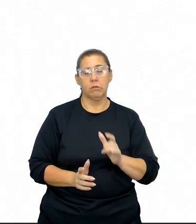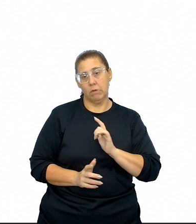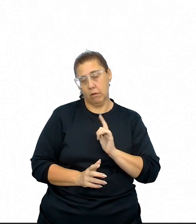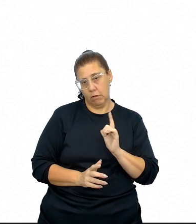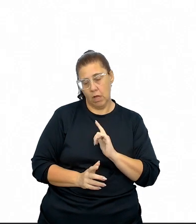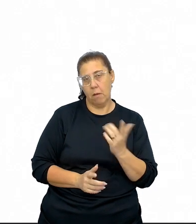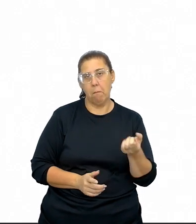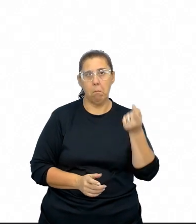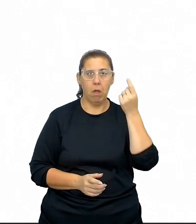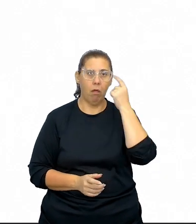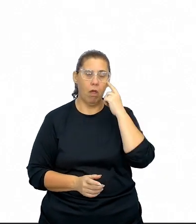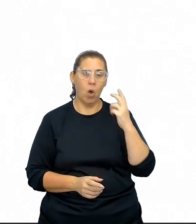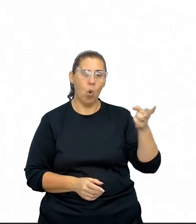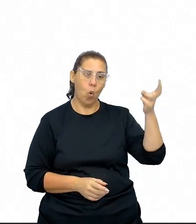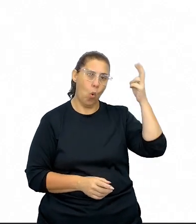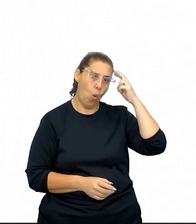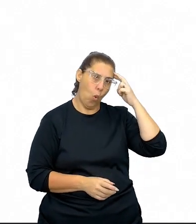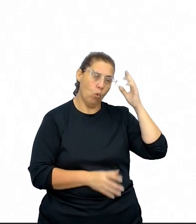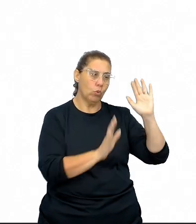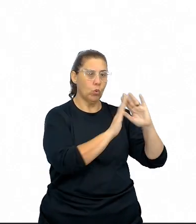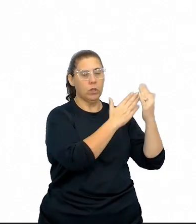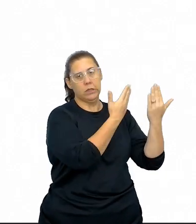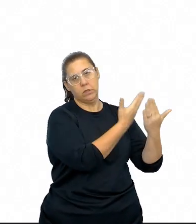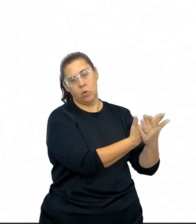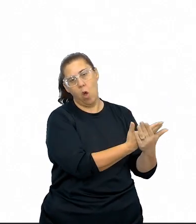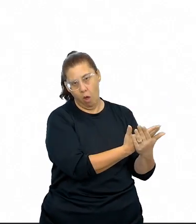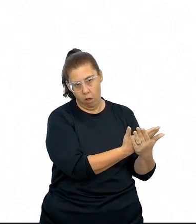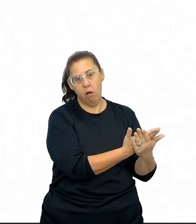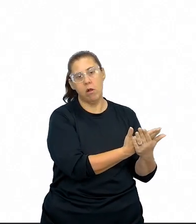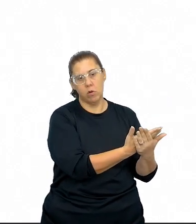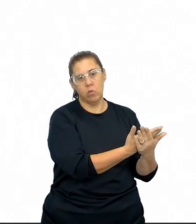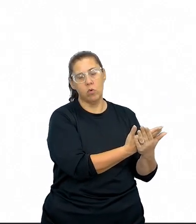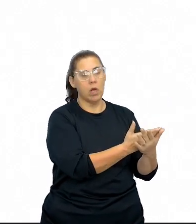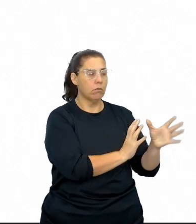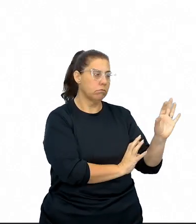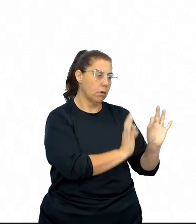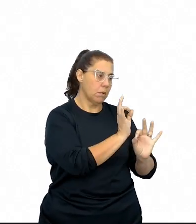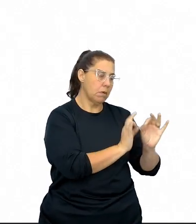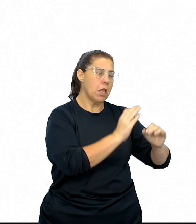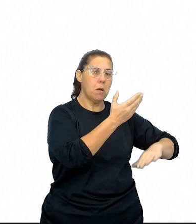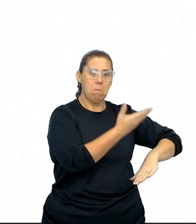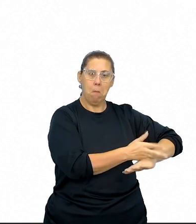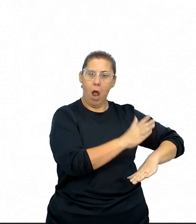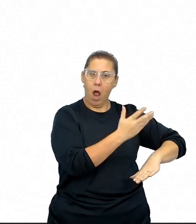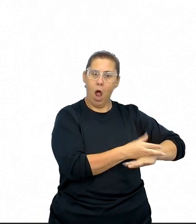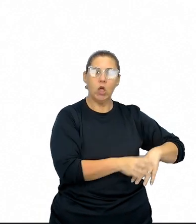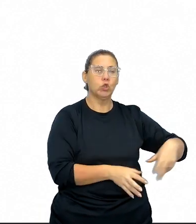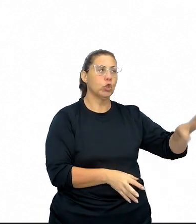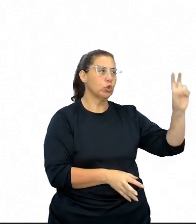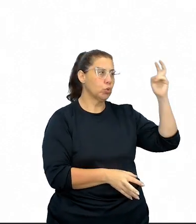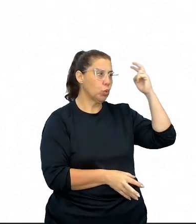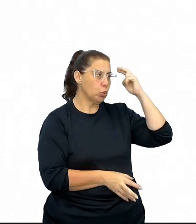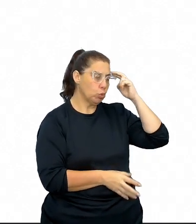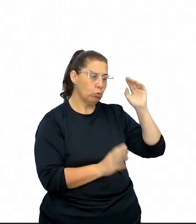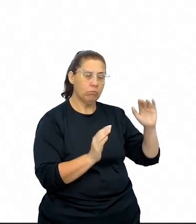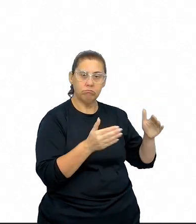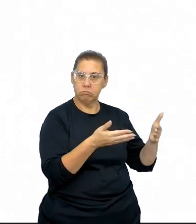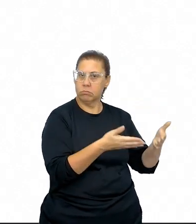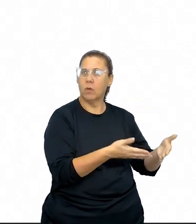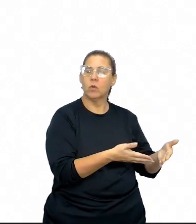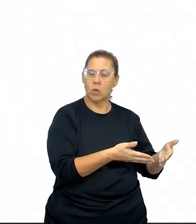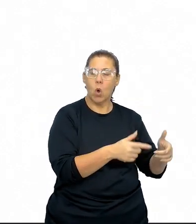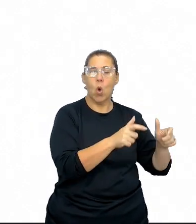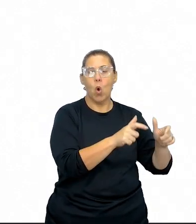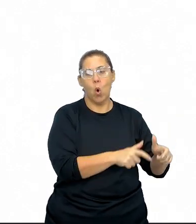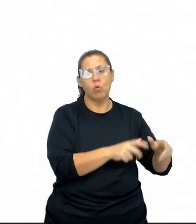podemos pensar na cultura escolar, né, que se constitui em práticas culturais e específicas,